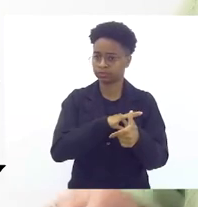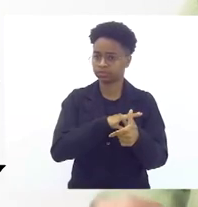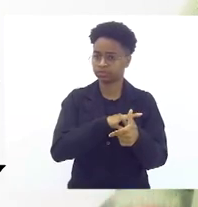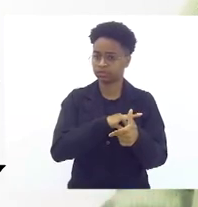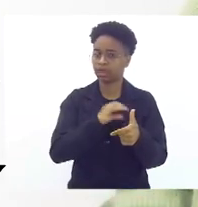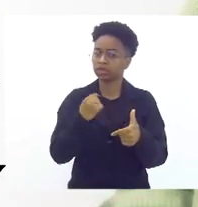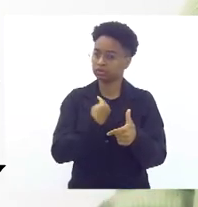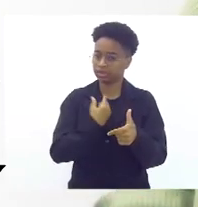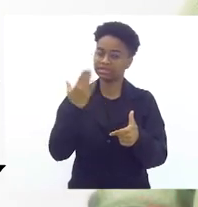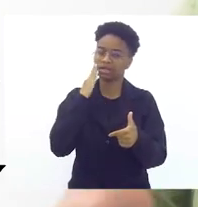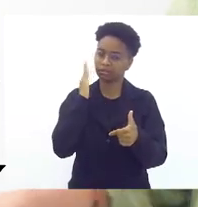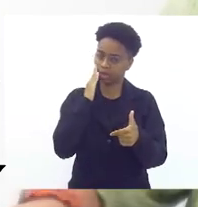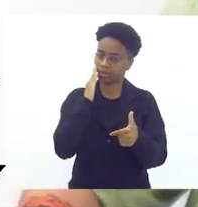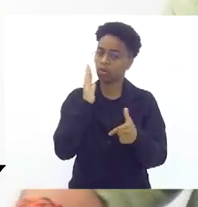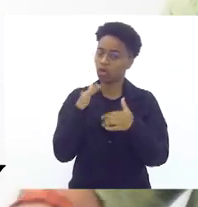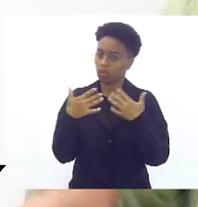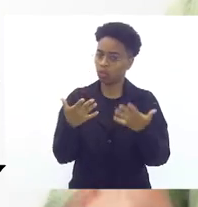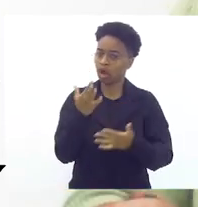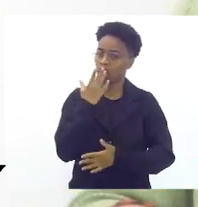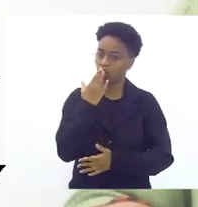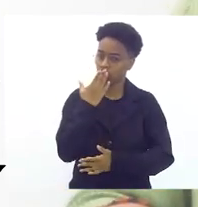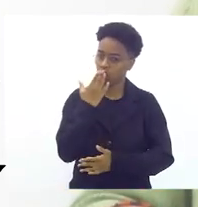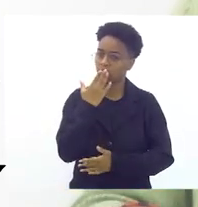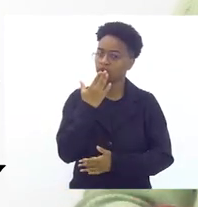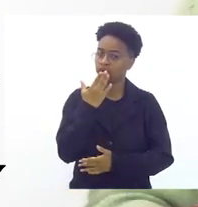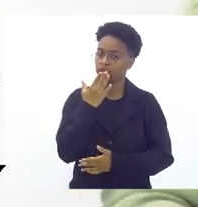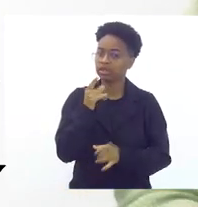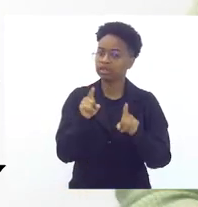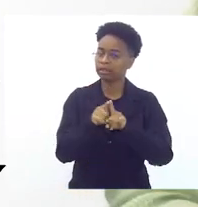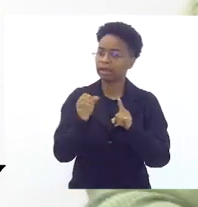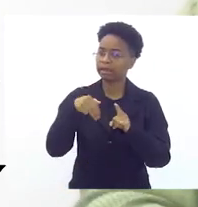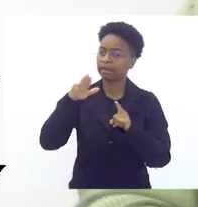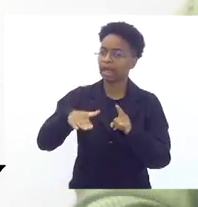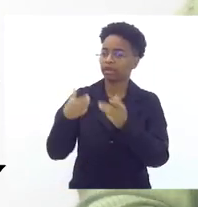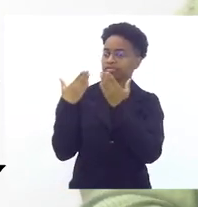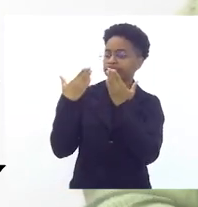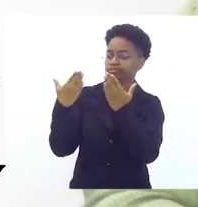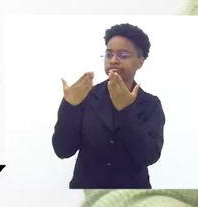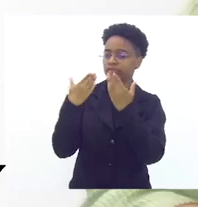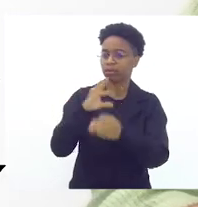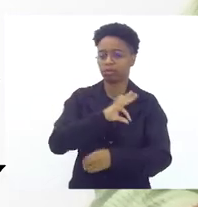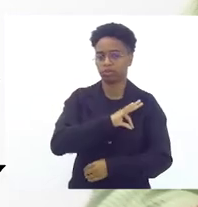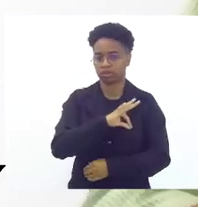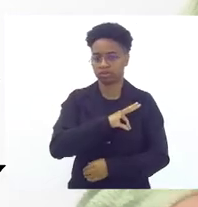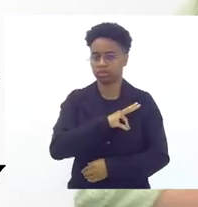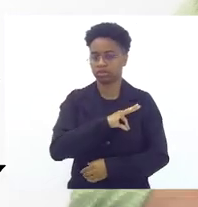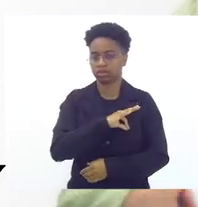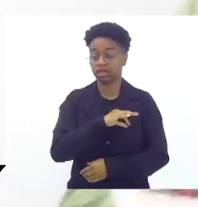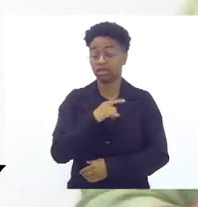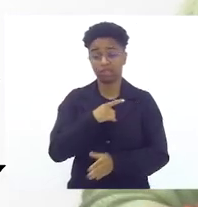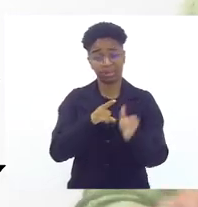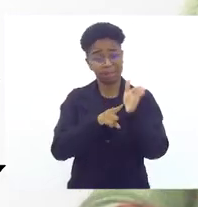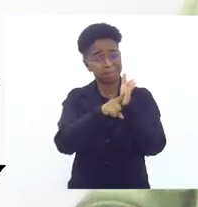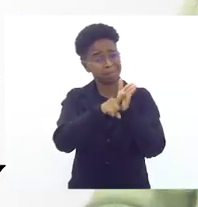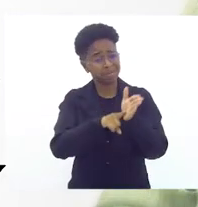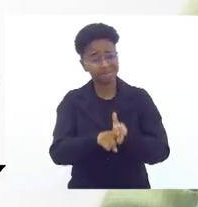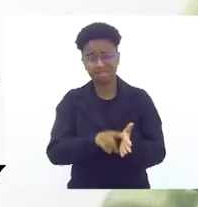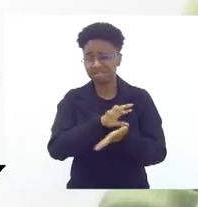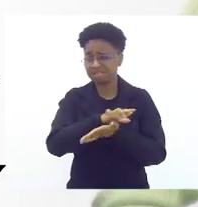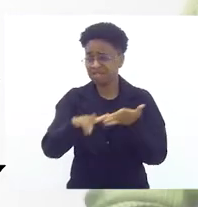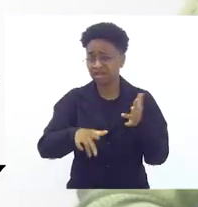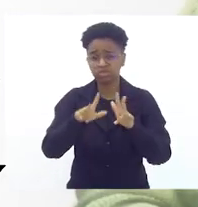sabemos Qual é a cor e o elemento suspeito da polícia nós temos várias pesquisas sobre